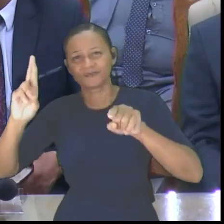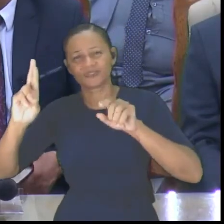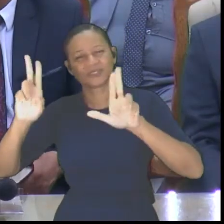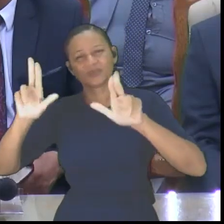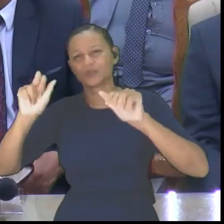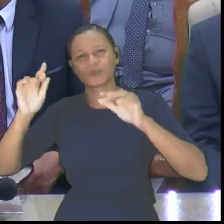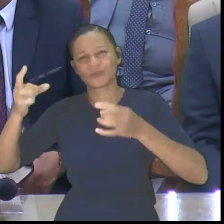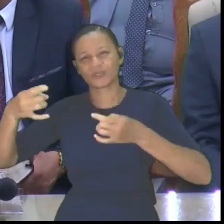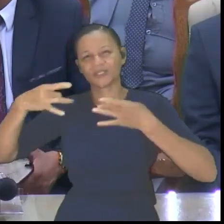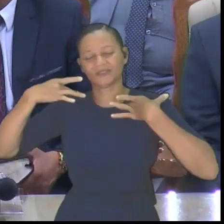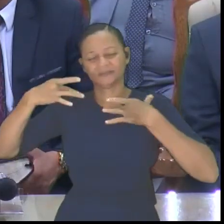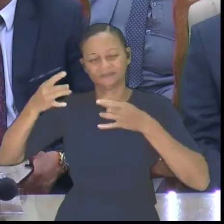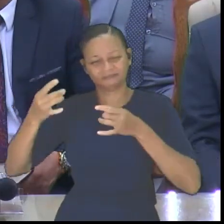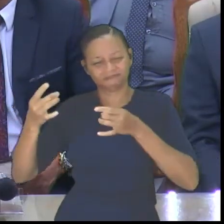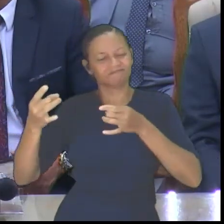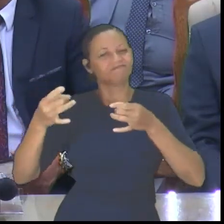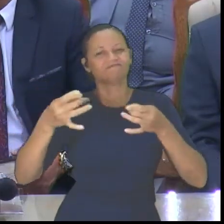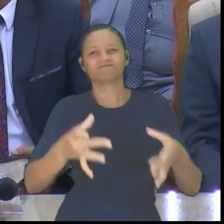jamais nos abandonaria.